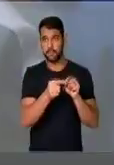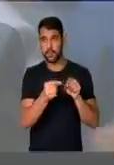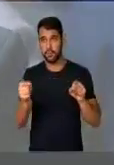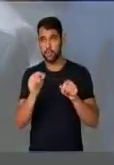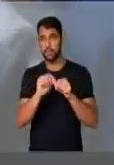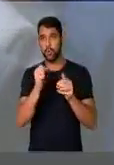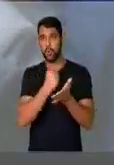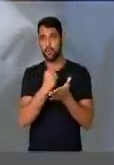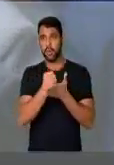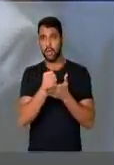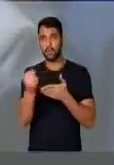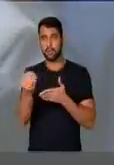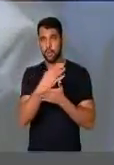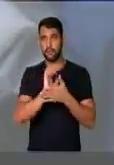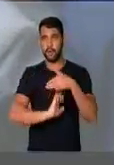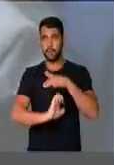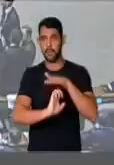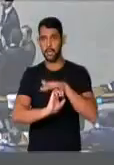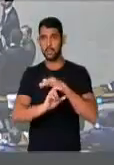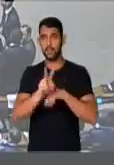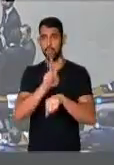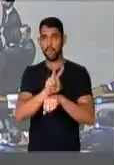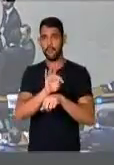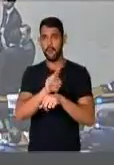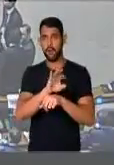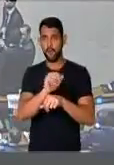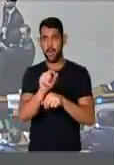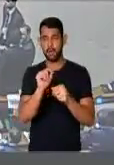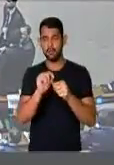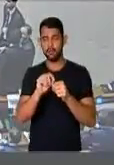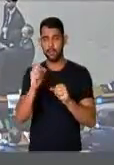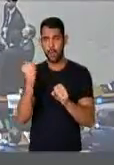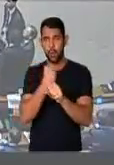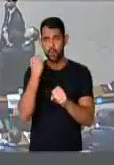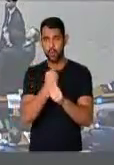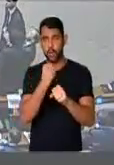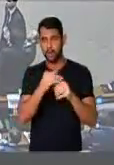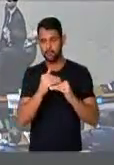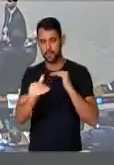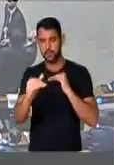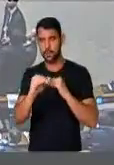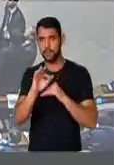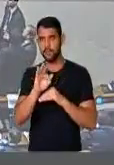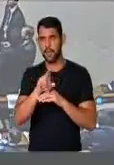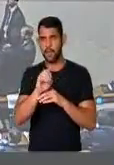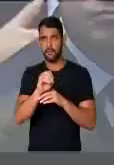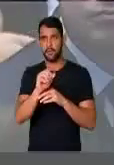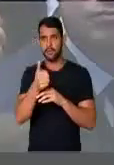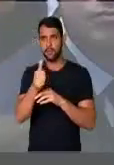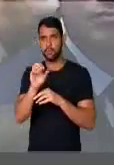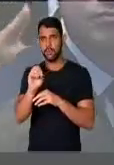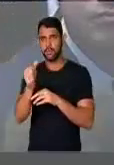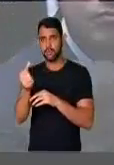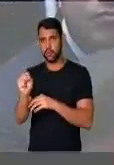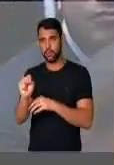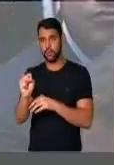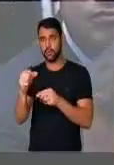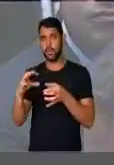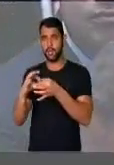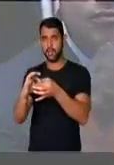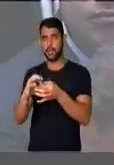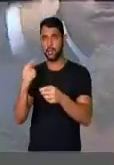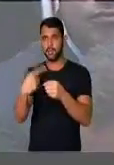de renovação de contrato das nossas ferrovias, possamos colocar em solo a nossa sonhada EF-118, ligando a